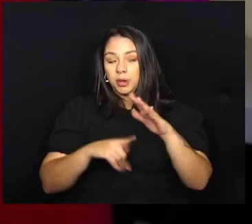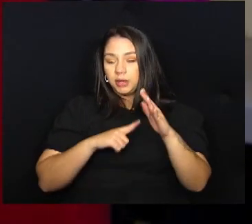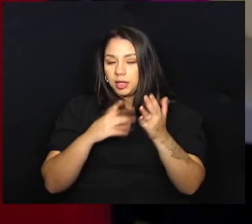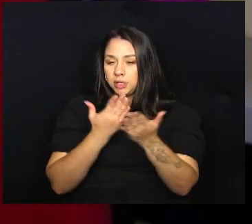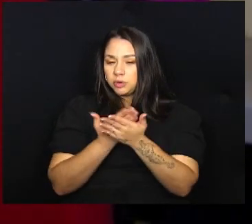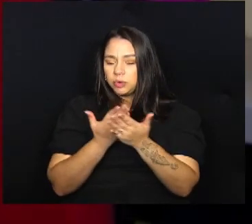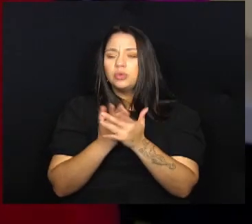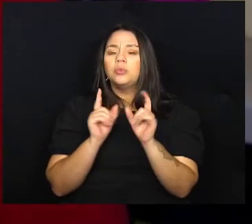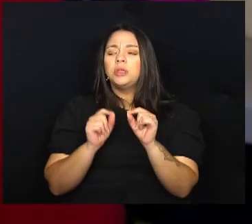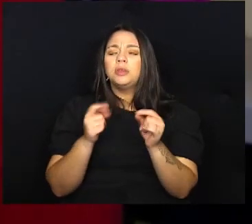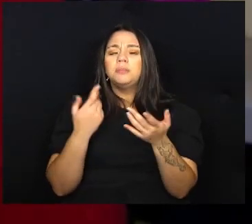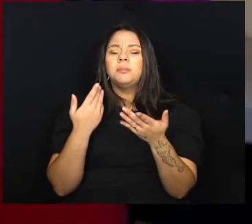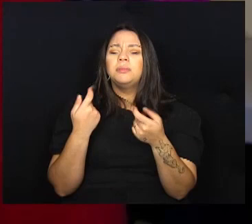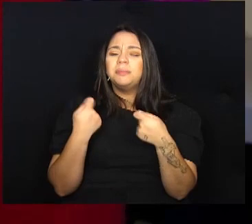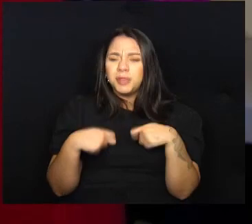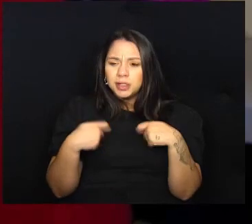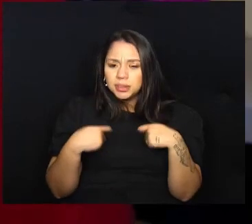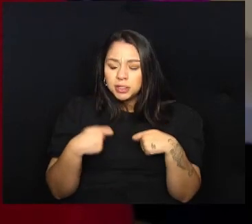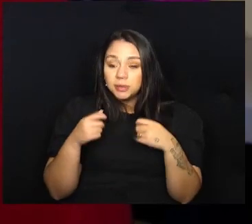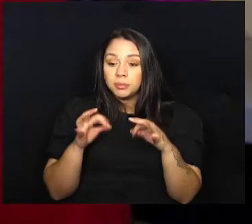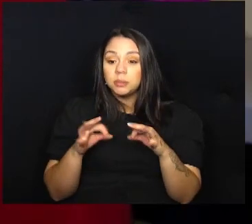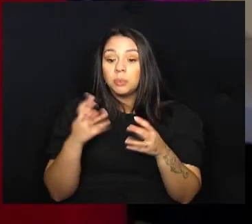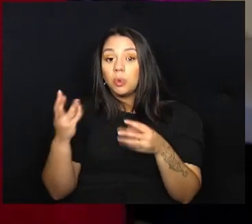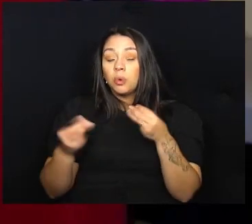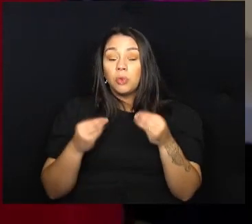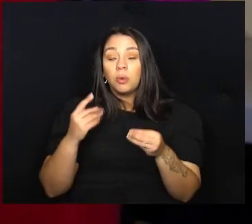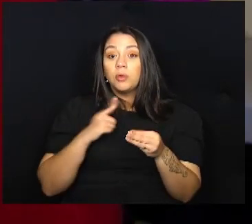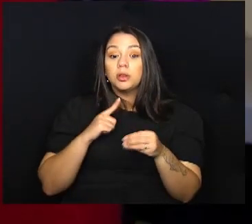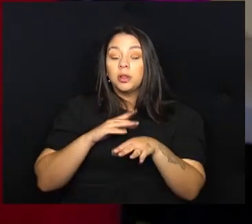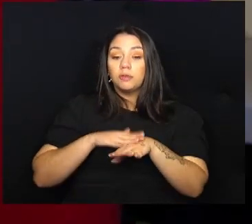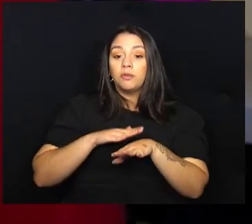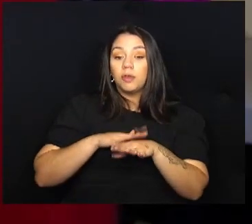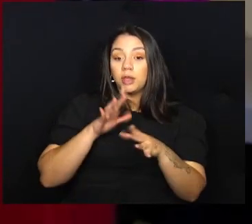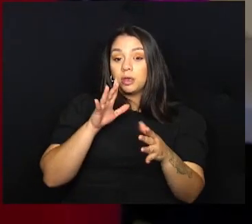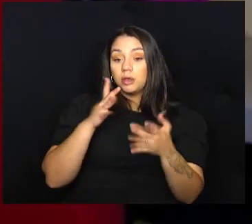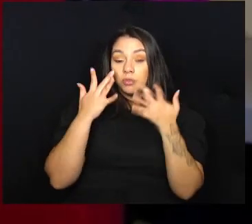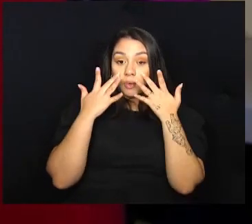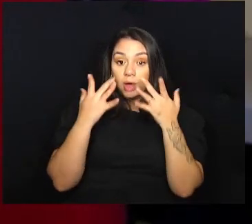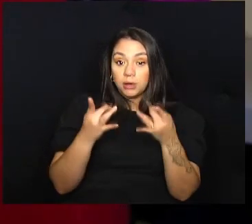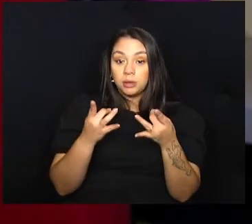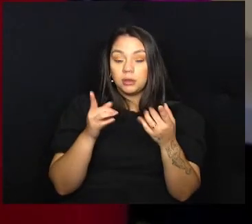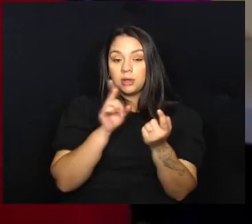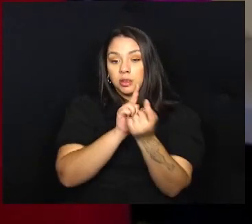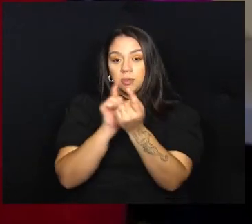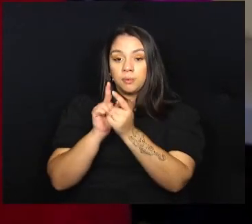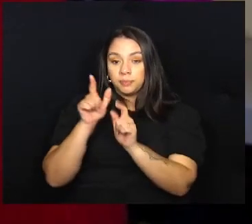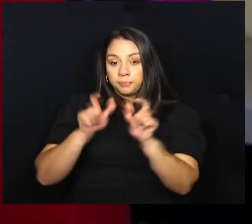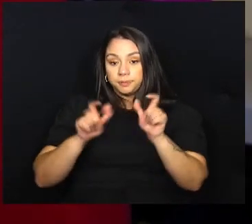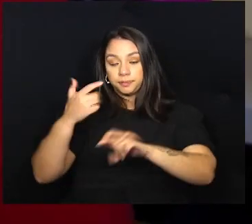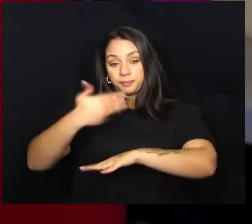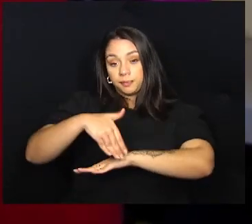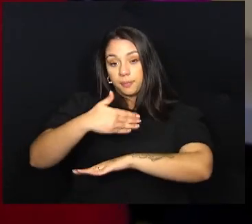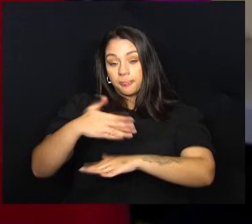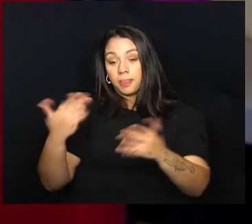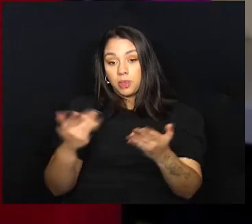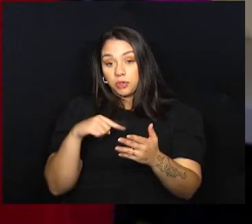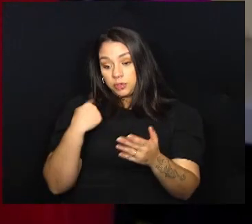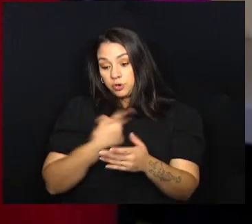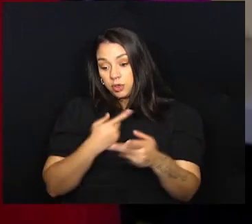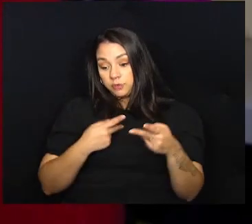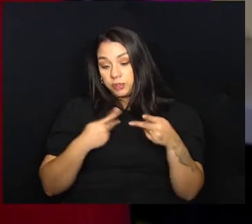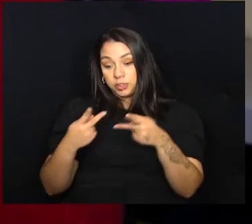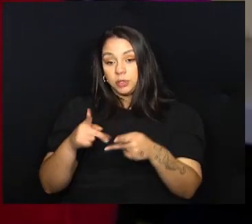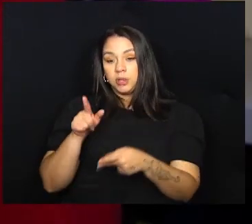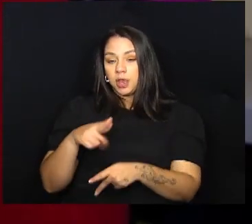que precisa e de como tem sido esse atendimento às pessoas em situação de rua. Então nós estamos aqui hoje visitando o SAMIM e é muito importante